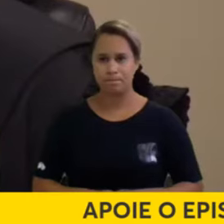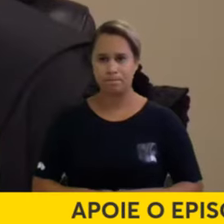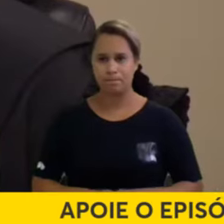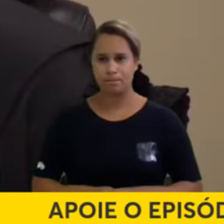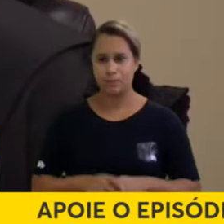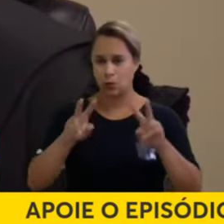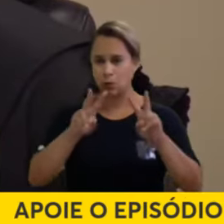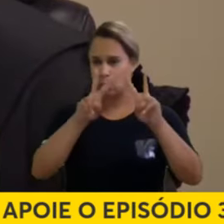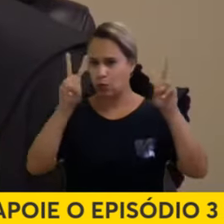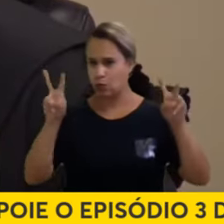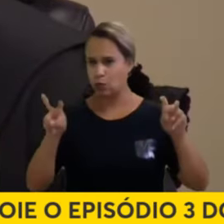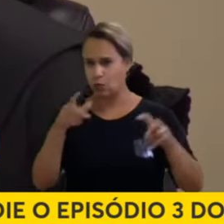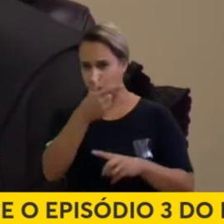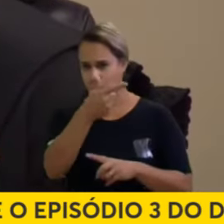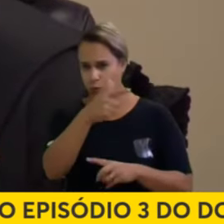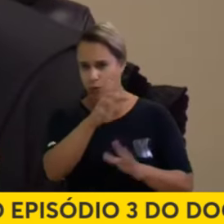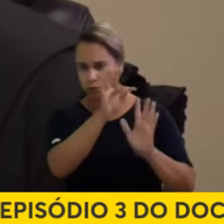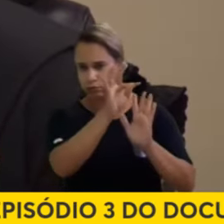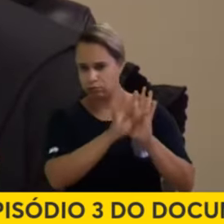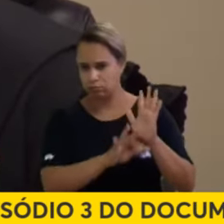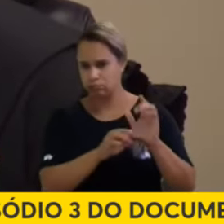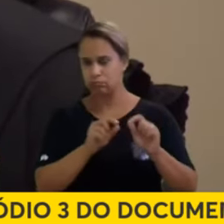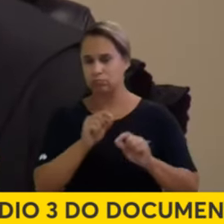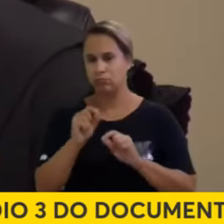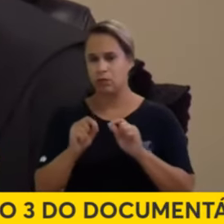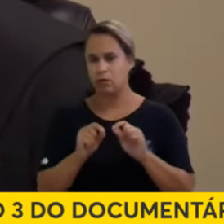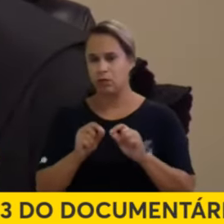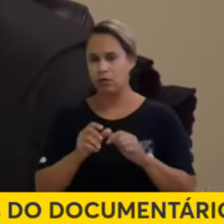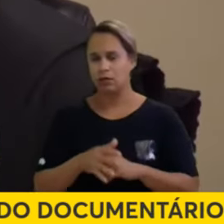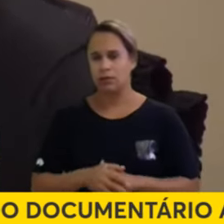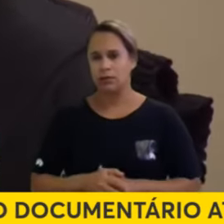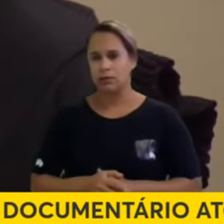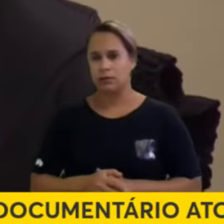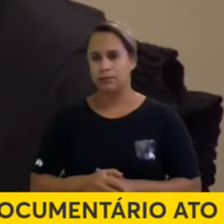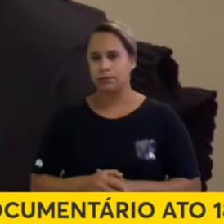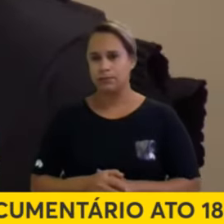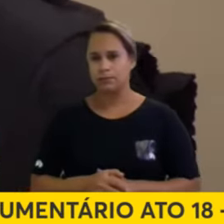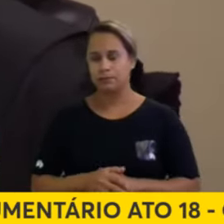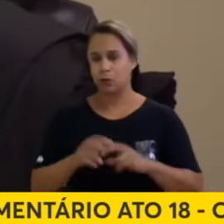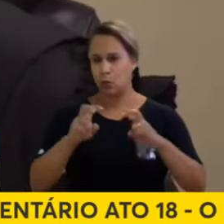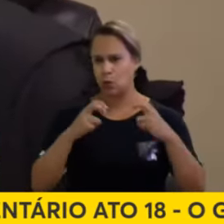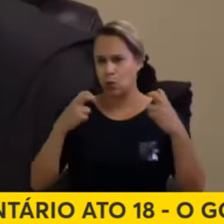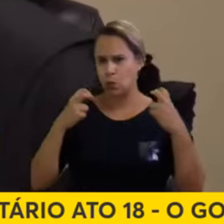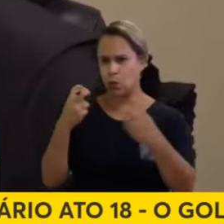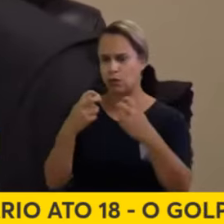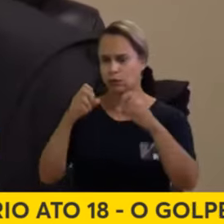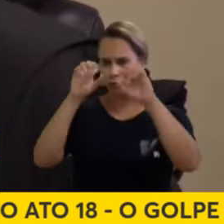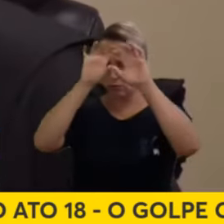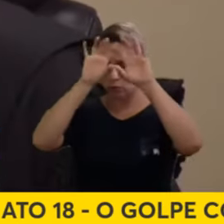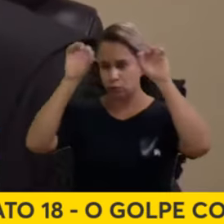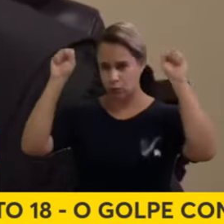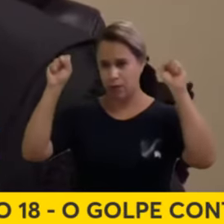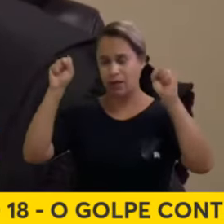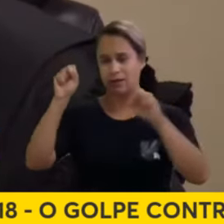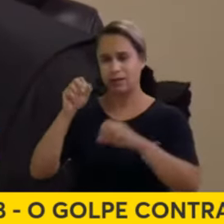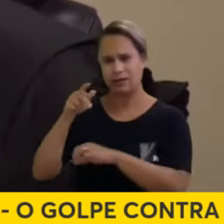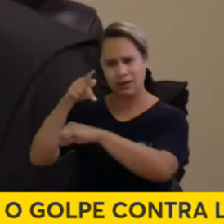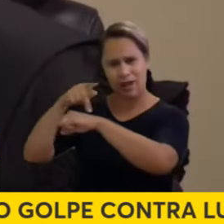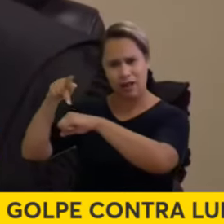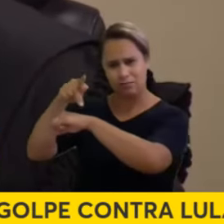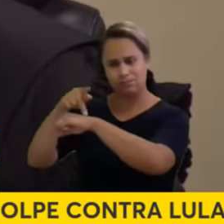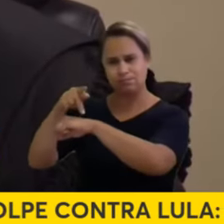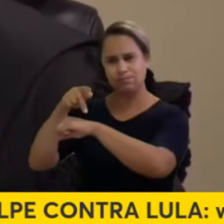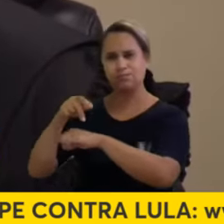da da da da doutrina para dizer a corte Suprema italiana continua Considerando o hábito profissional do